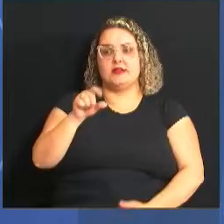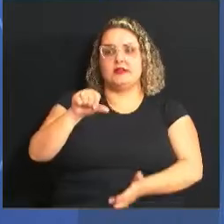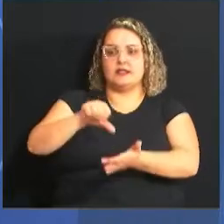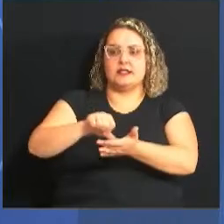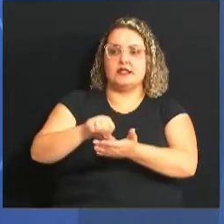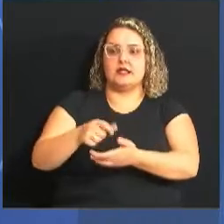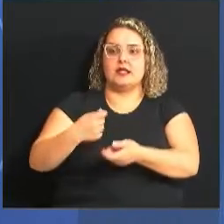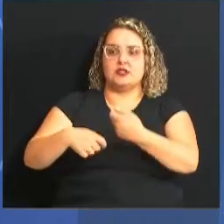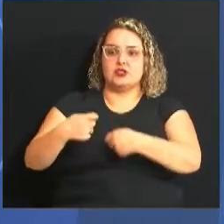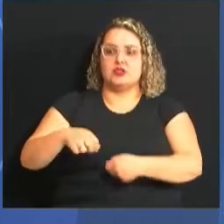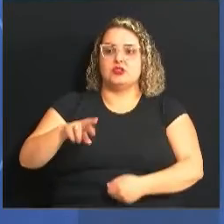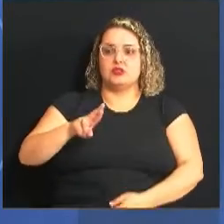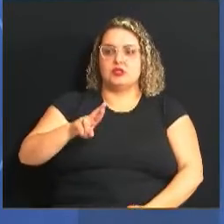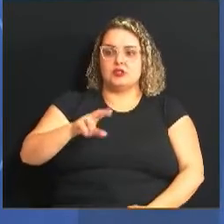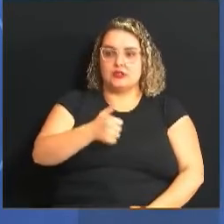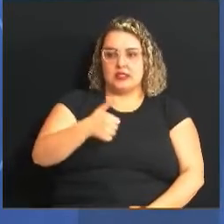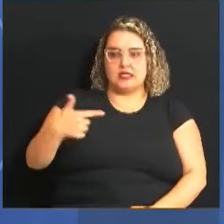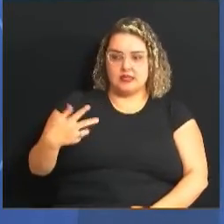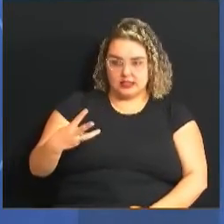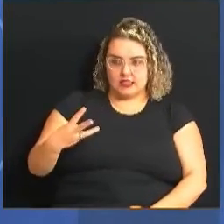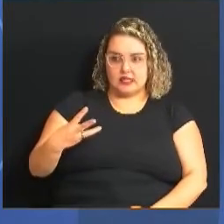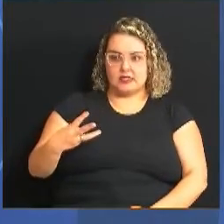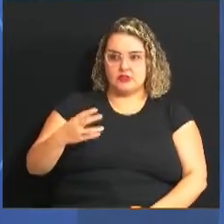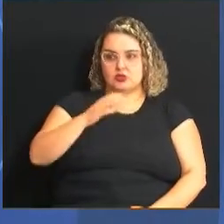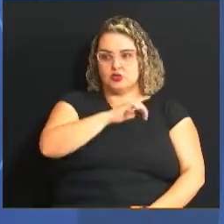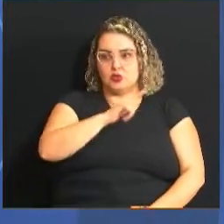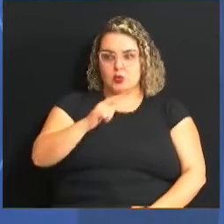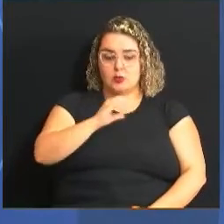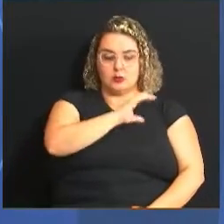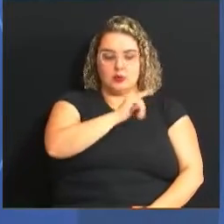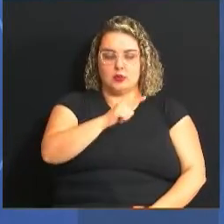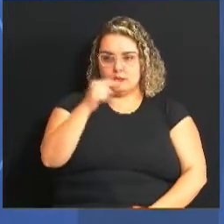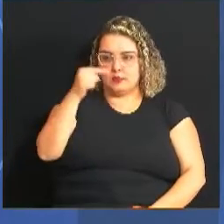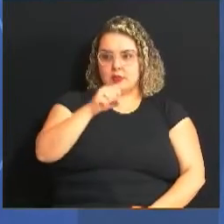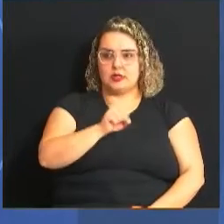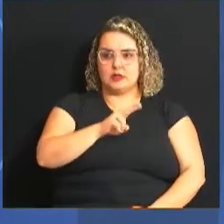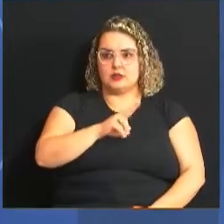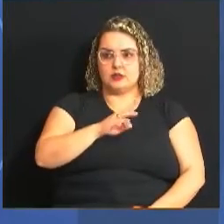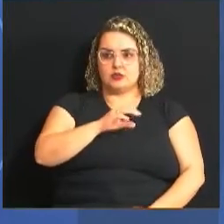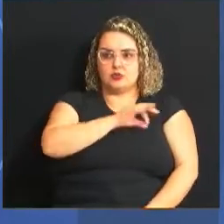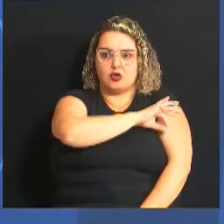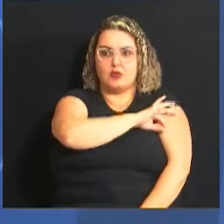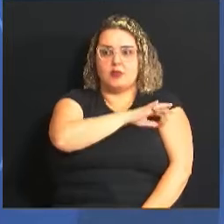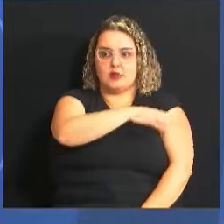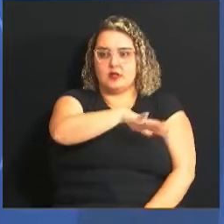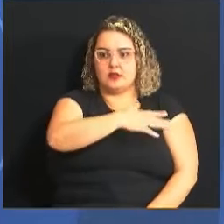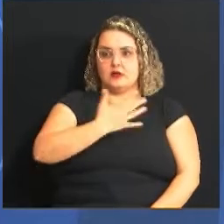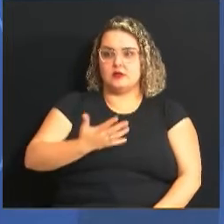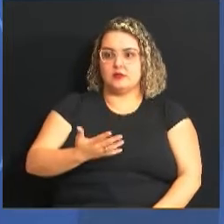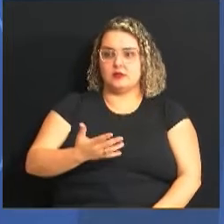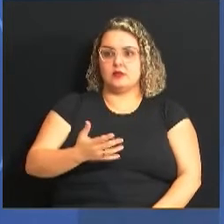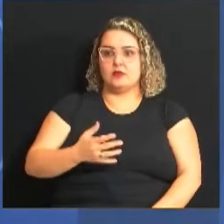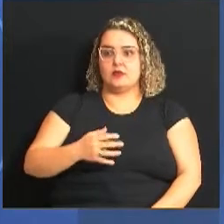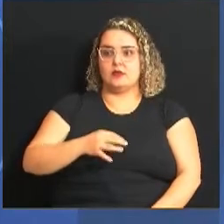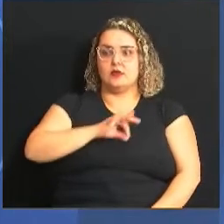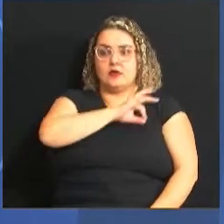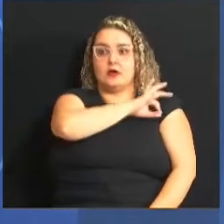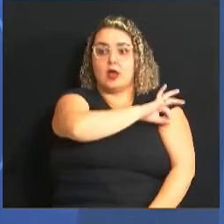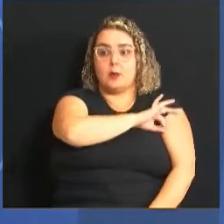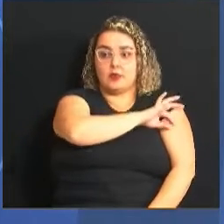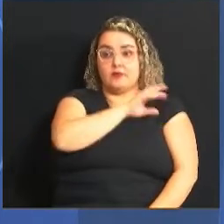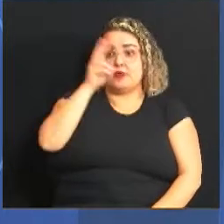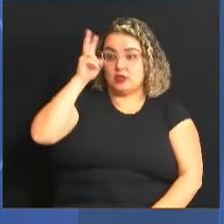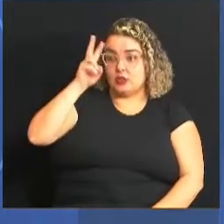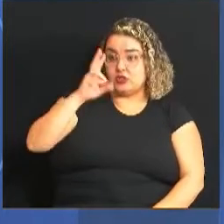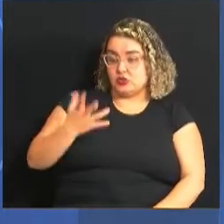Administração Regional 13, lá no Campo Grande, na verdade na subprefeitura lá daquela região. A prefeitura lembra que